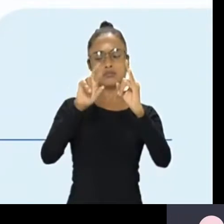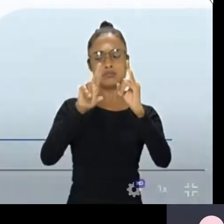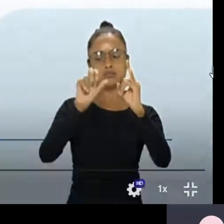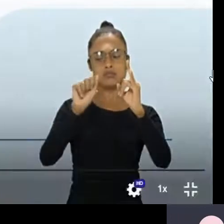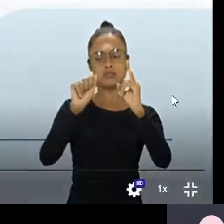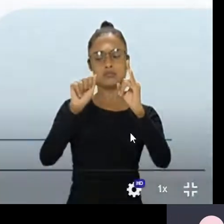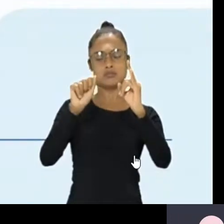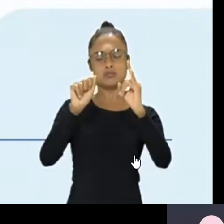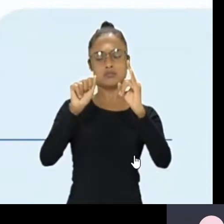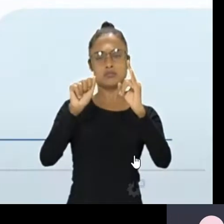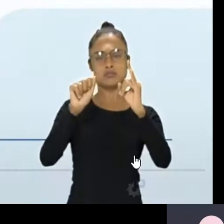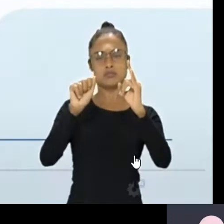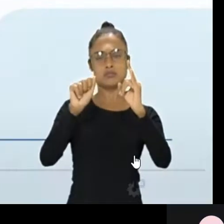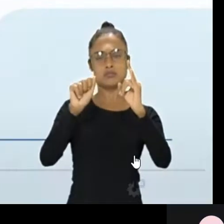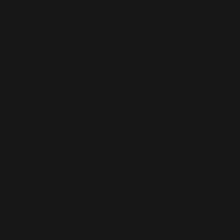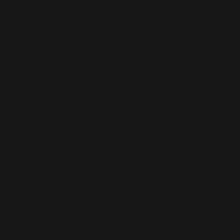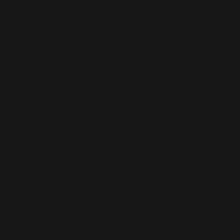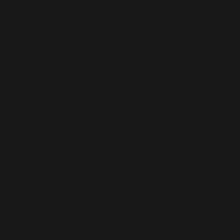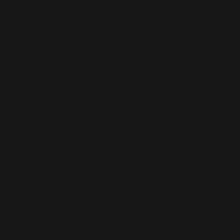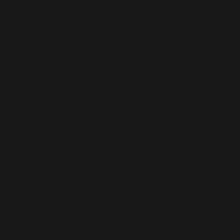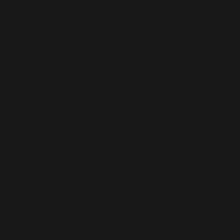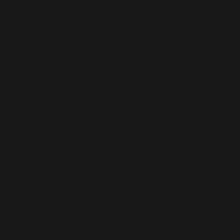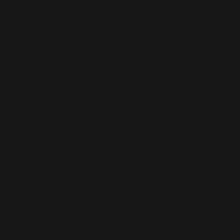partes compostas por corpos redondos.